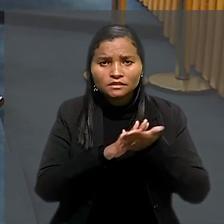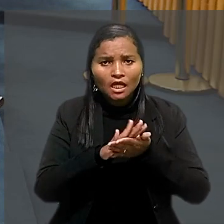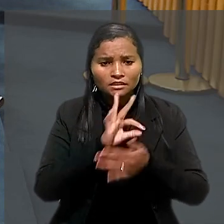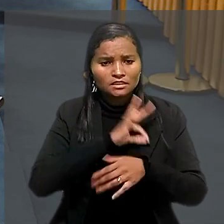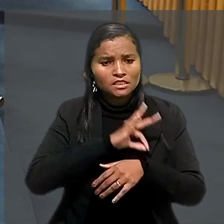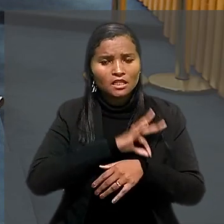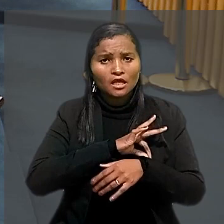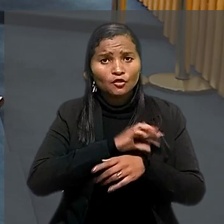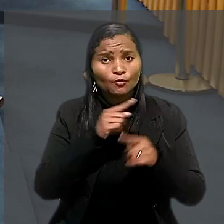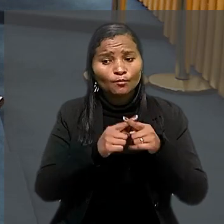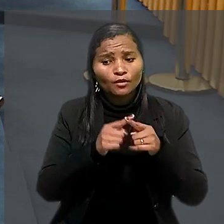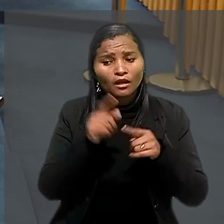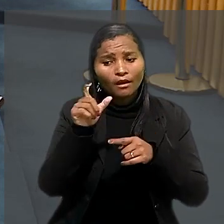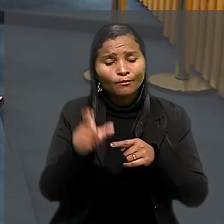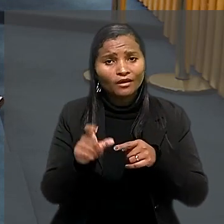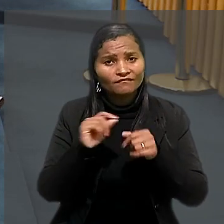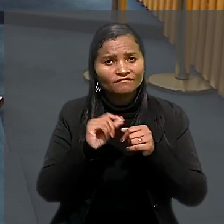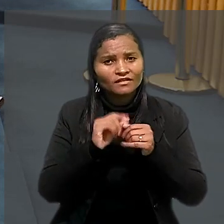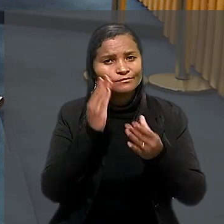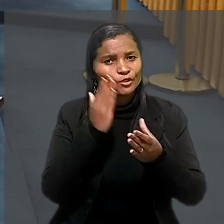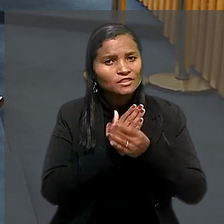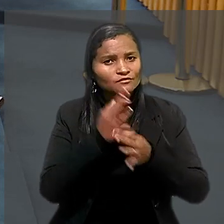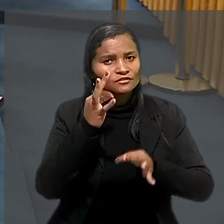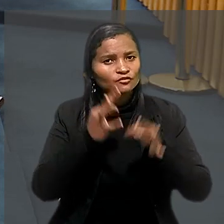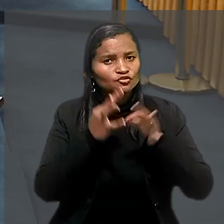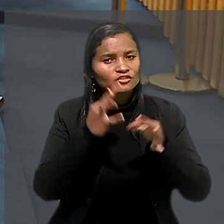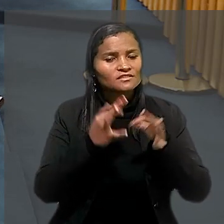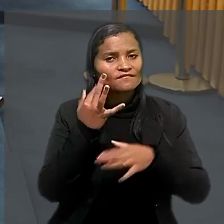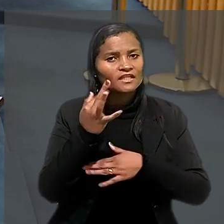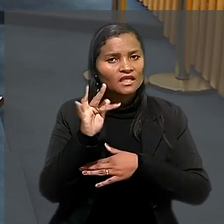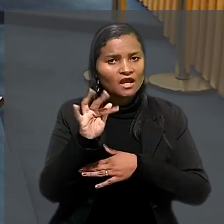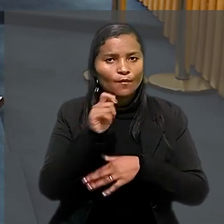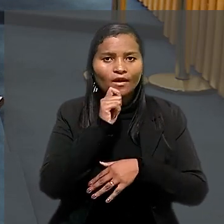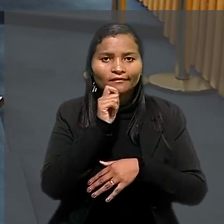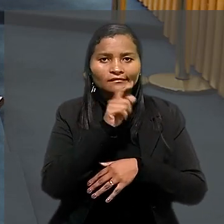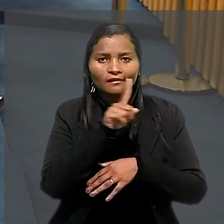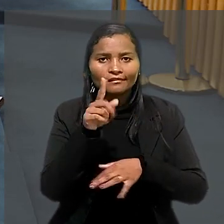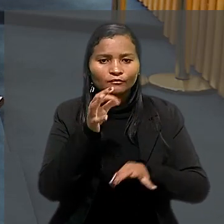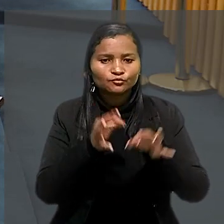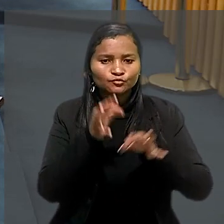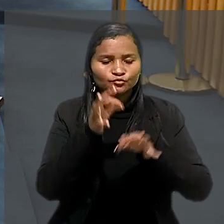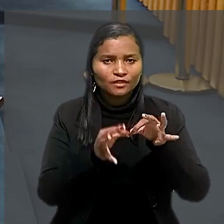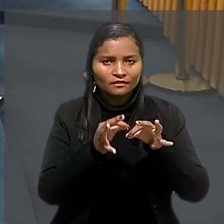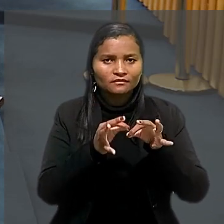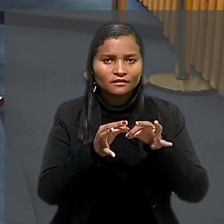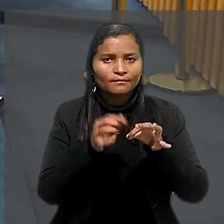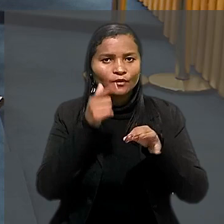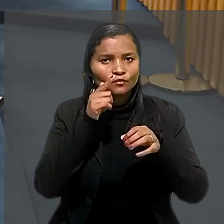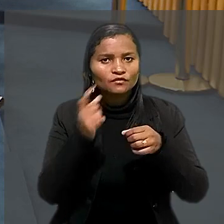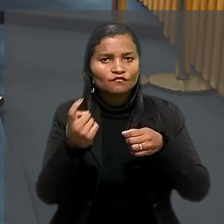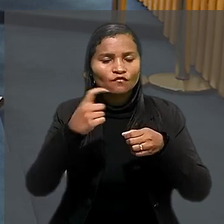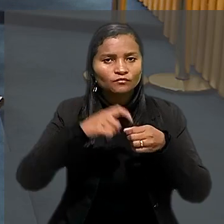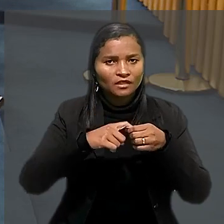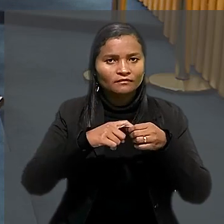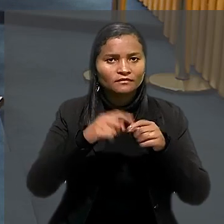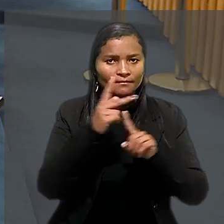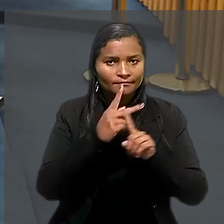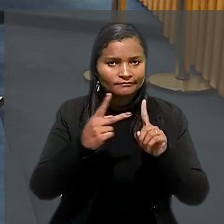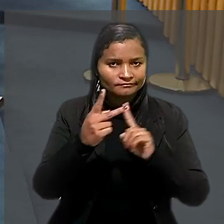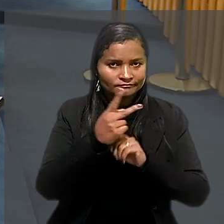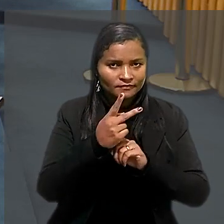sem salário. Isso porque ela havia ajuizado a ação na Justiça Federal, ainda não julgada, para restabelecer o